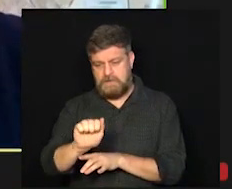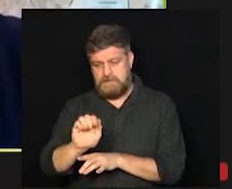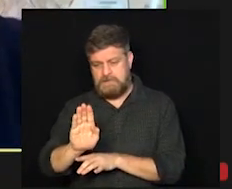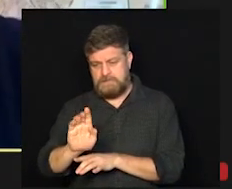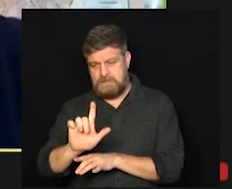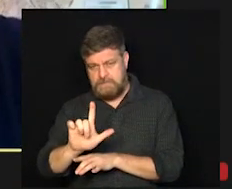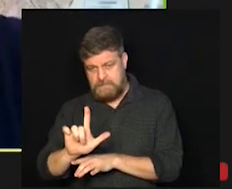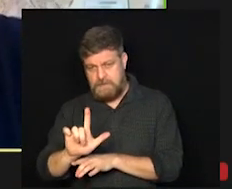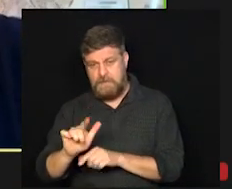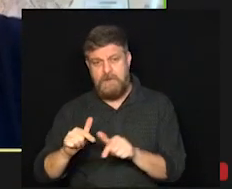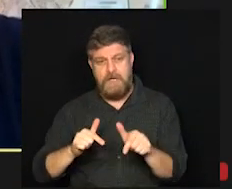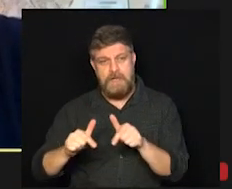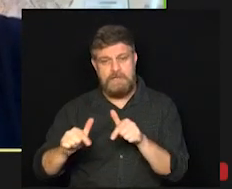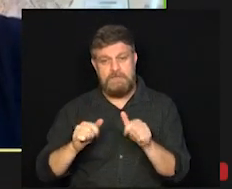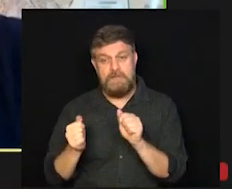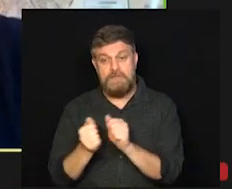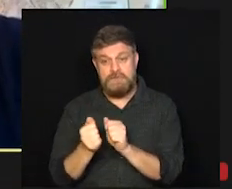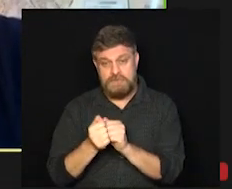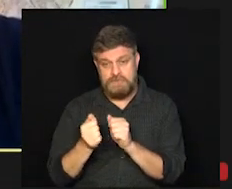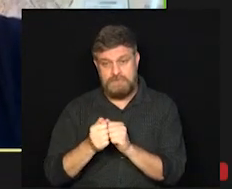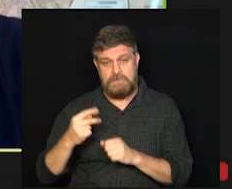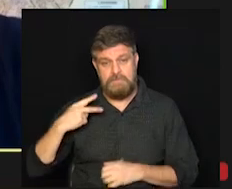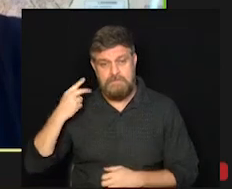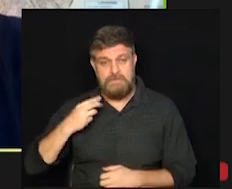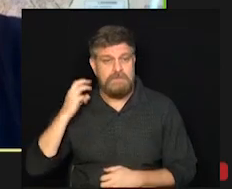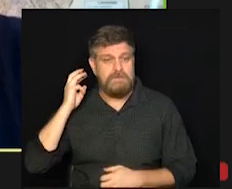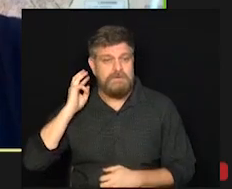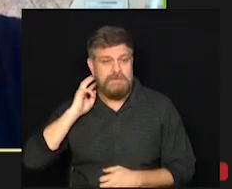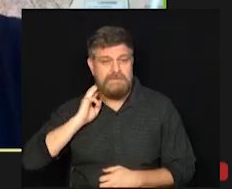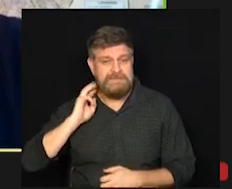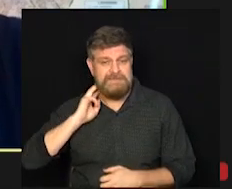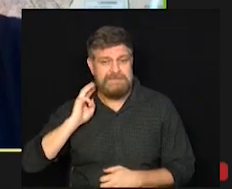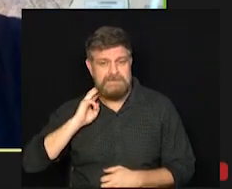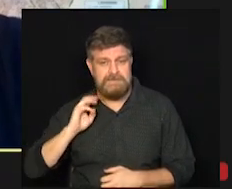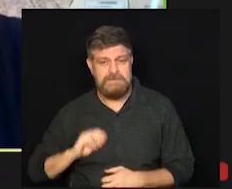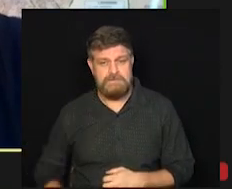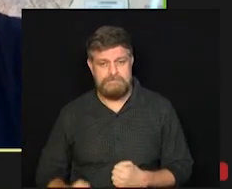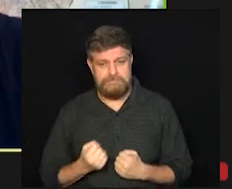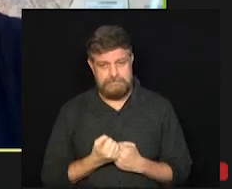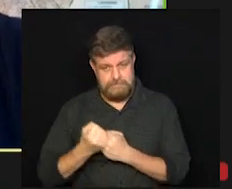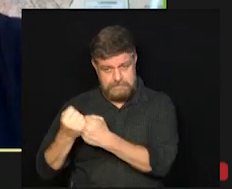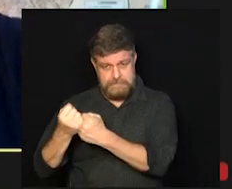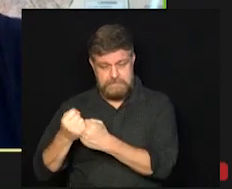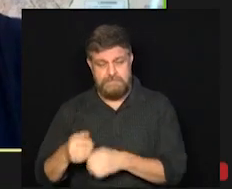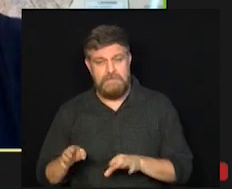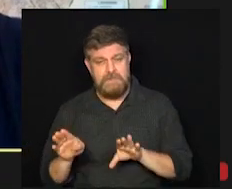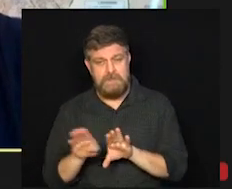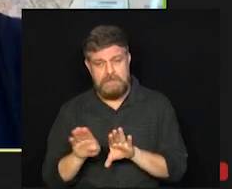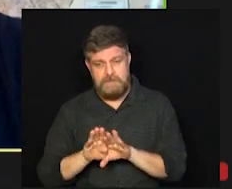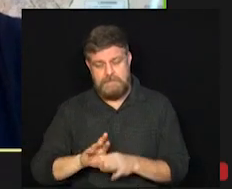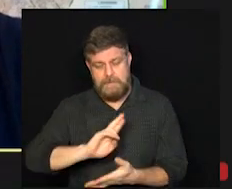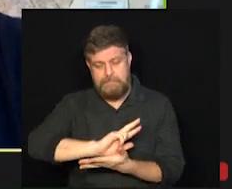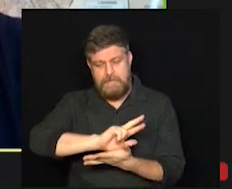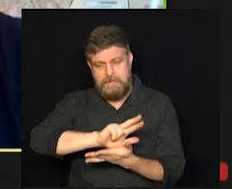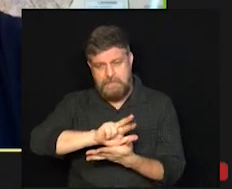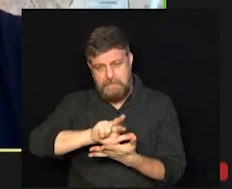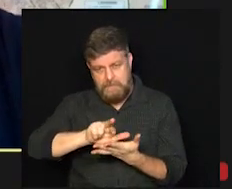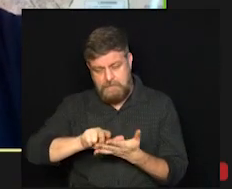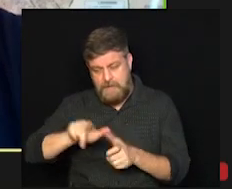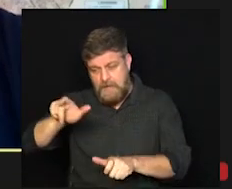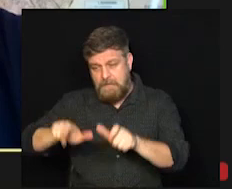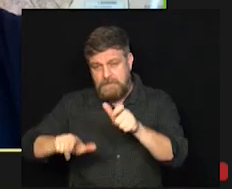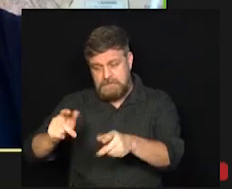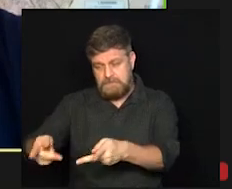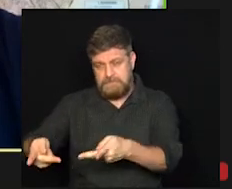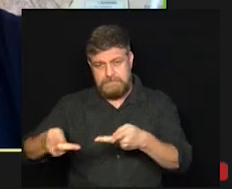no mandato do Cecílio, é chefe de gabinete, e aos demais convidados e convidadas